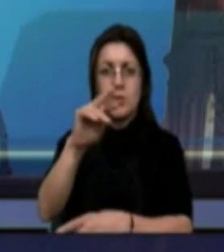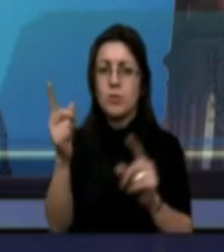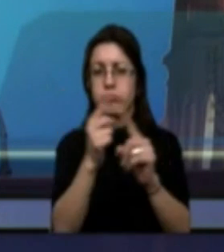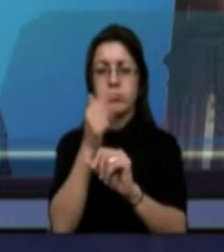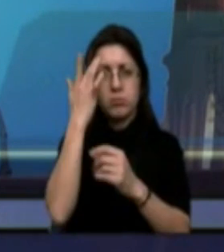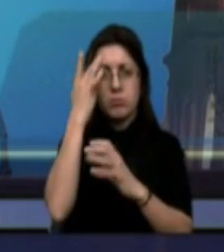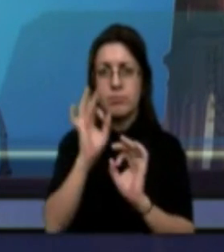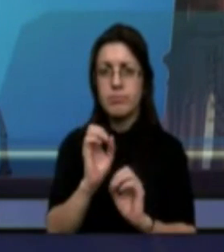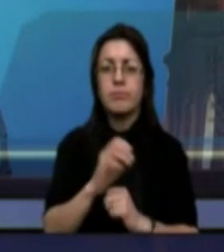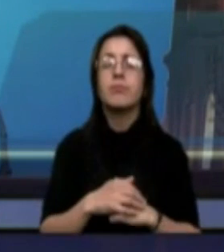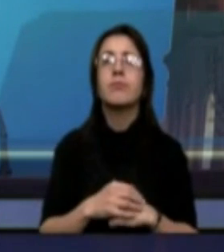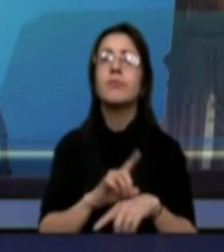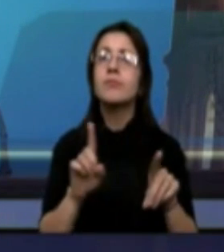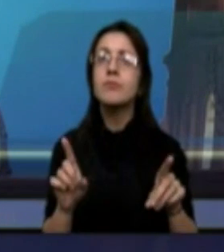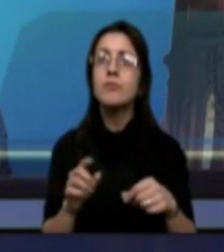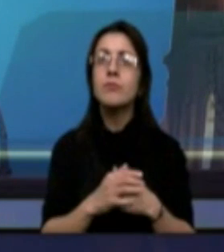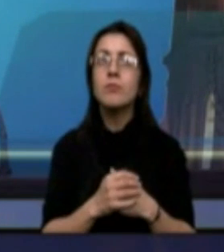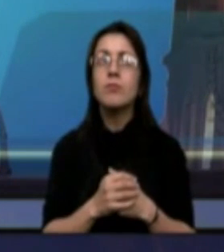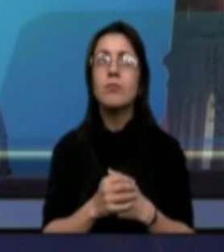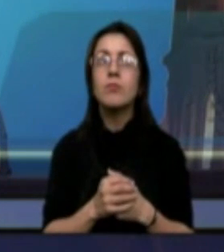trocado. Mas aí,